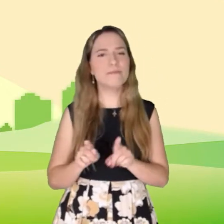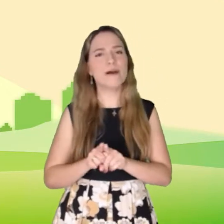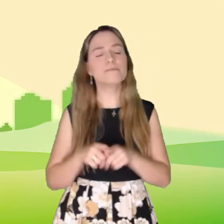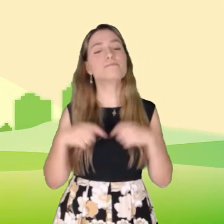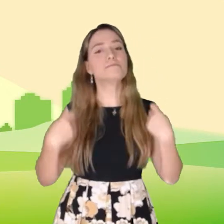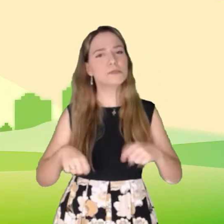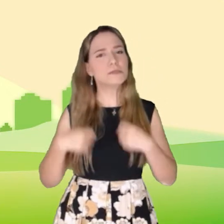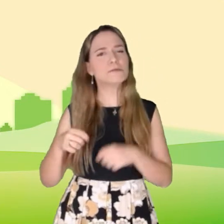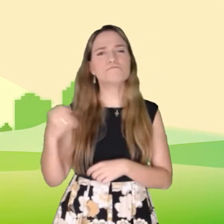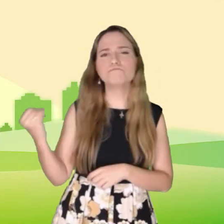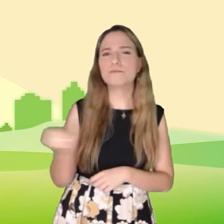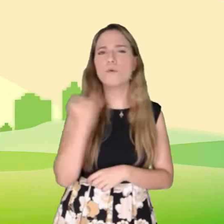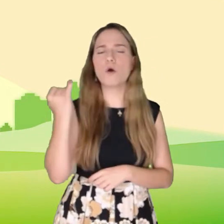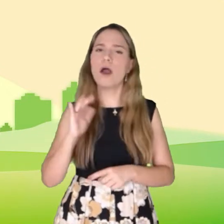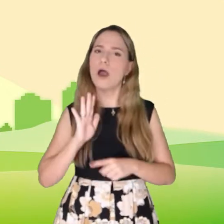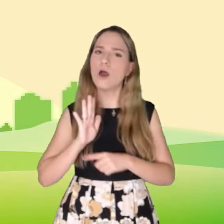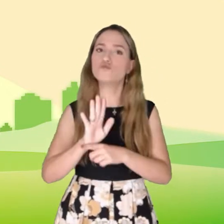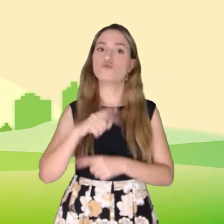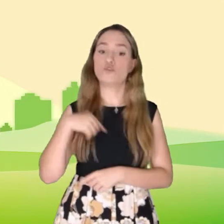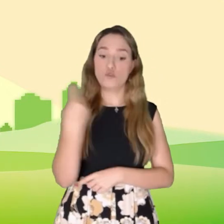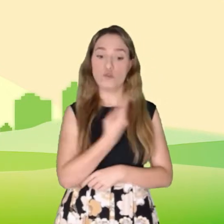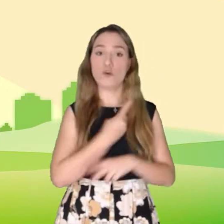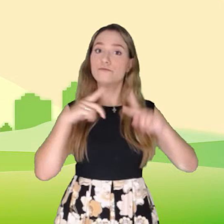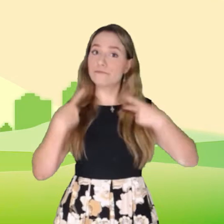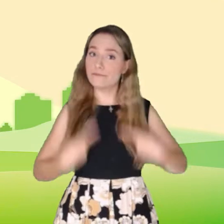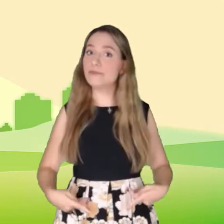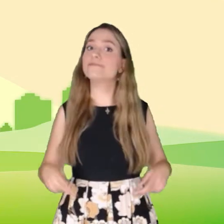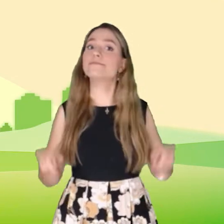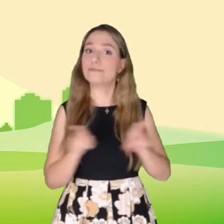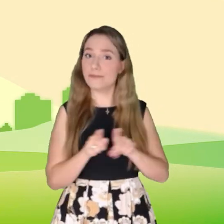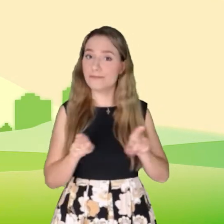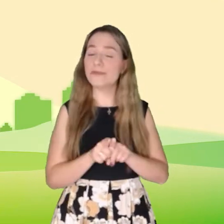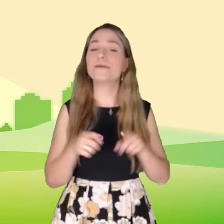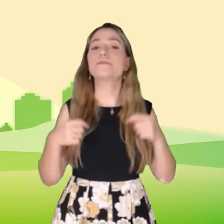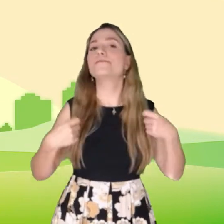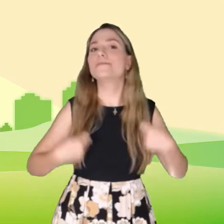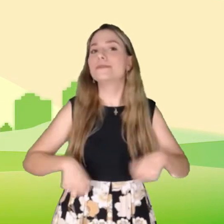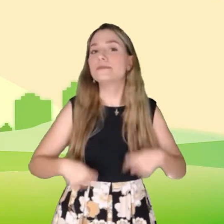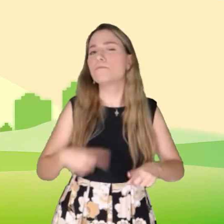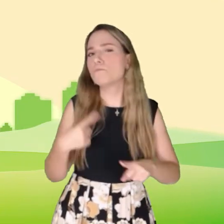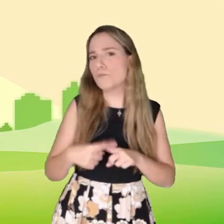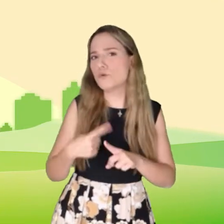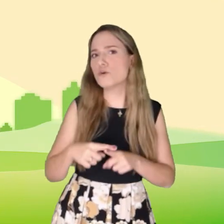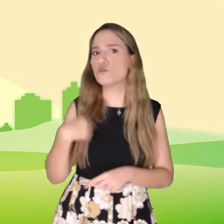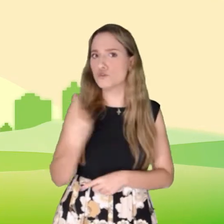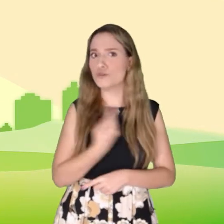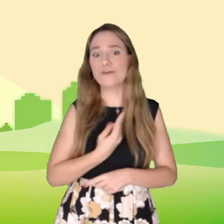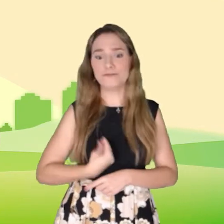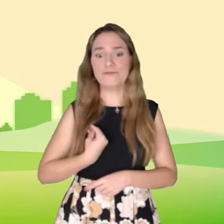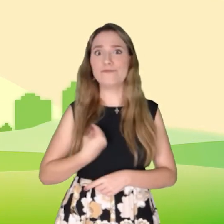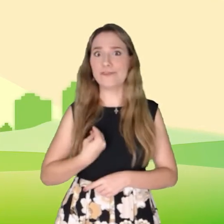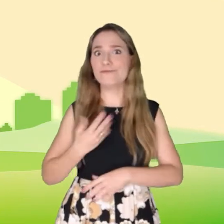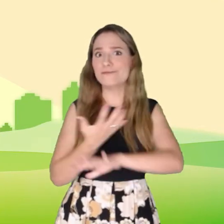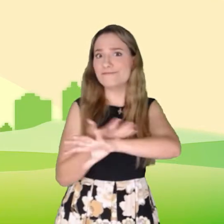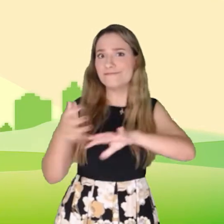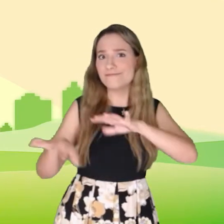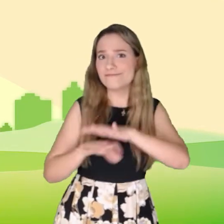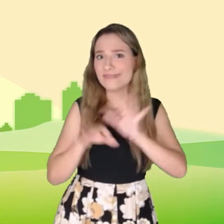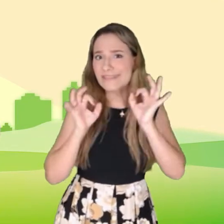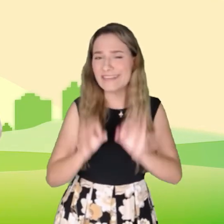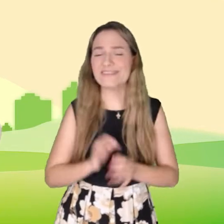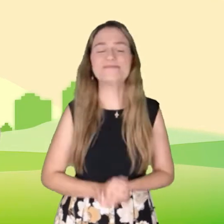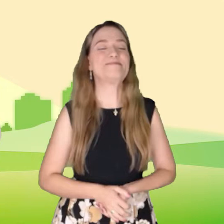implicações positivas para nós mesmos. Afinal, também compomos o meio ambiente. Exatamente,